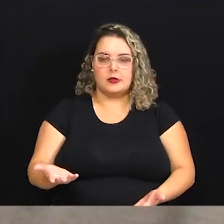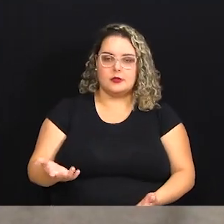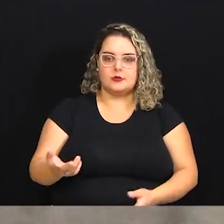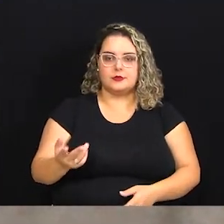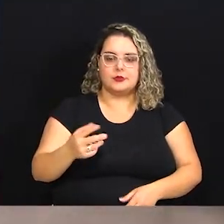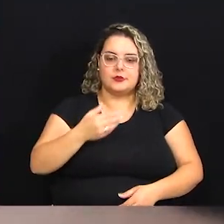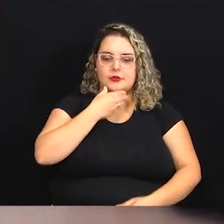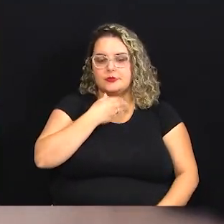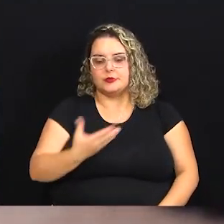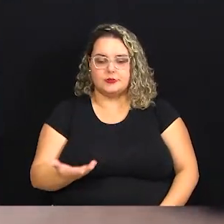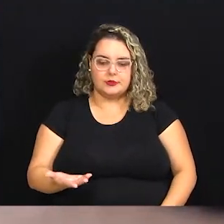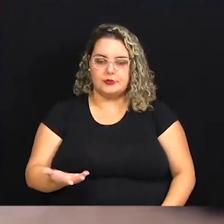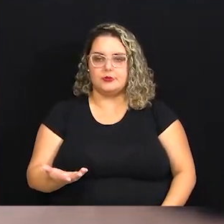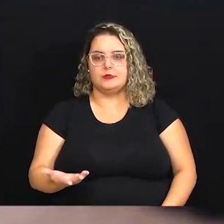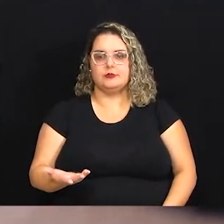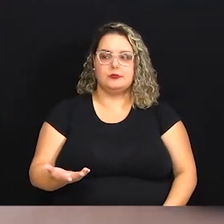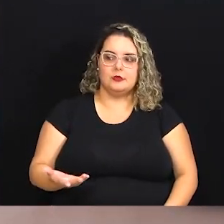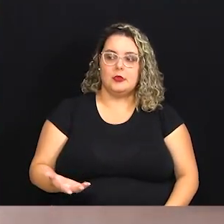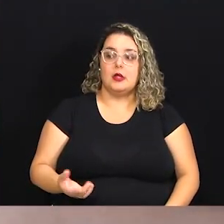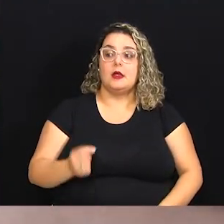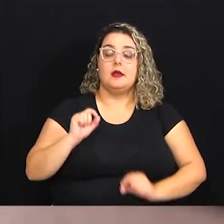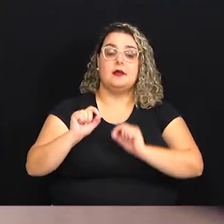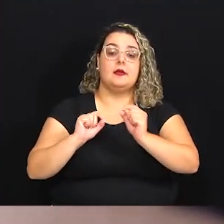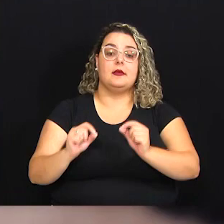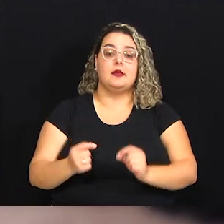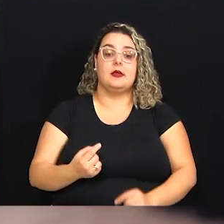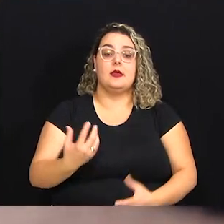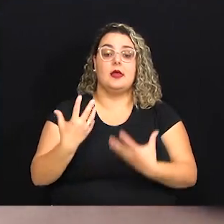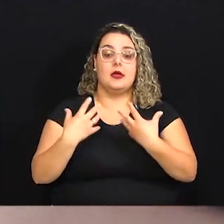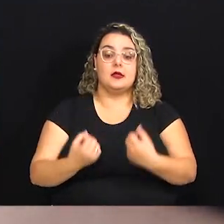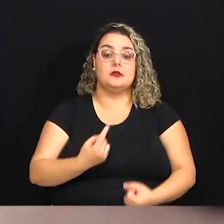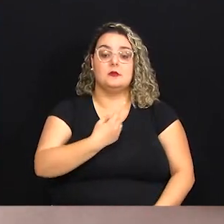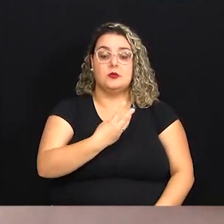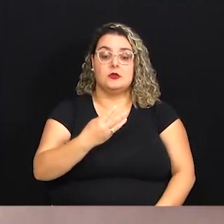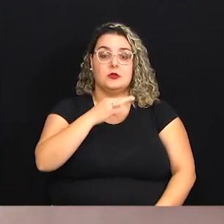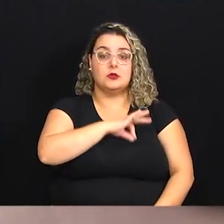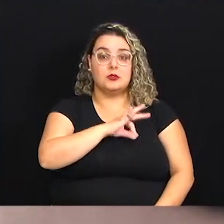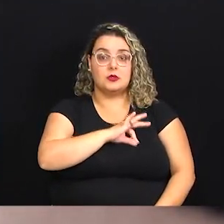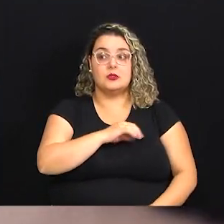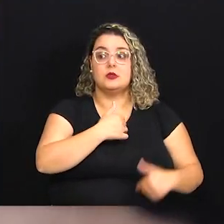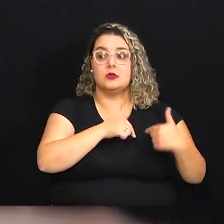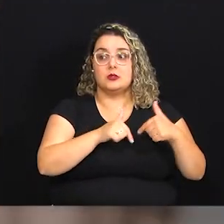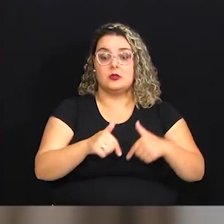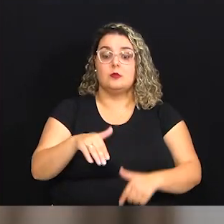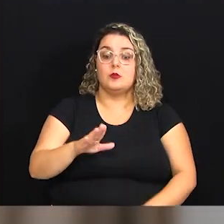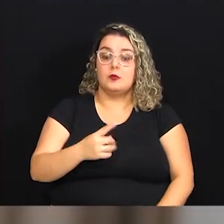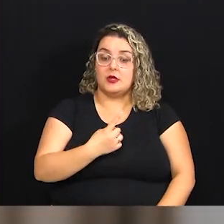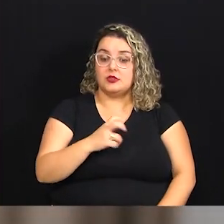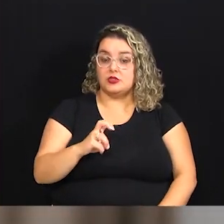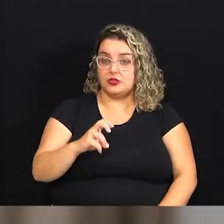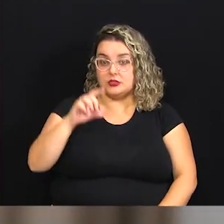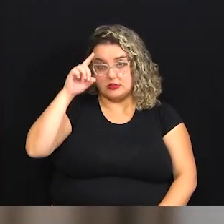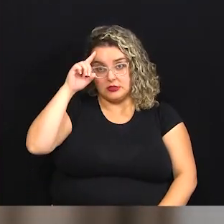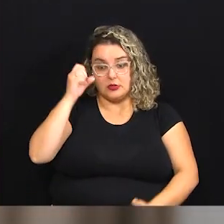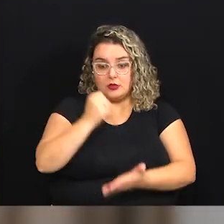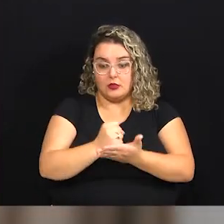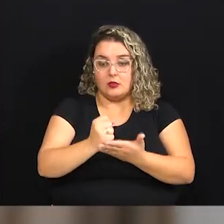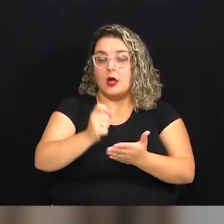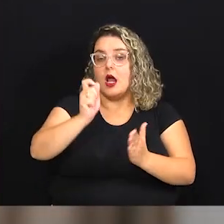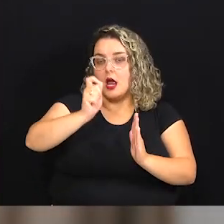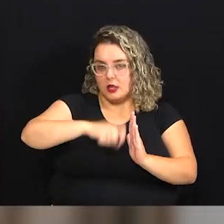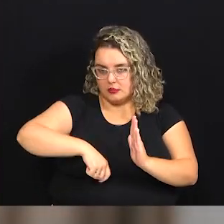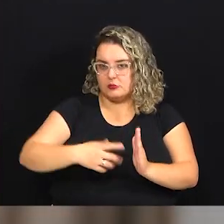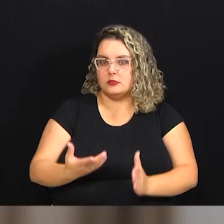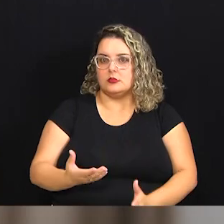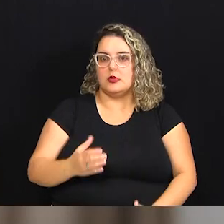né? Quem tem direito a receber o 13º? Primeiro, aquelas pessoas que trabalharam por mais de 15 dias com carteira assinada,